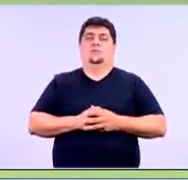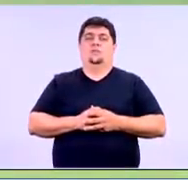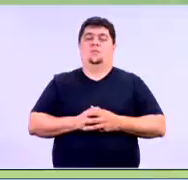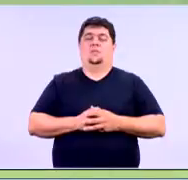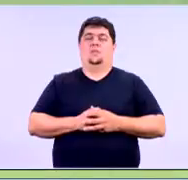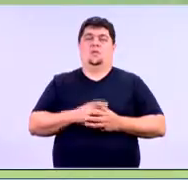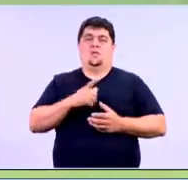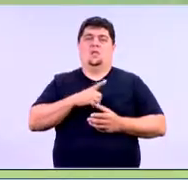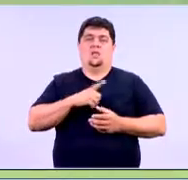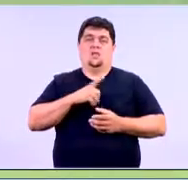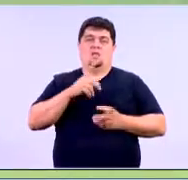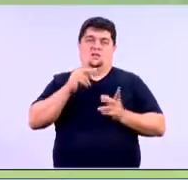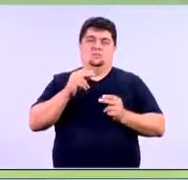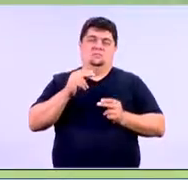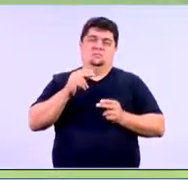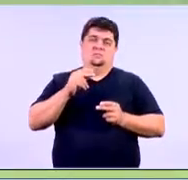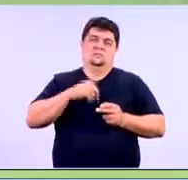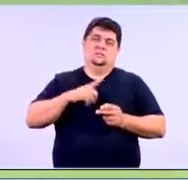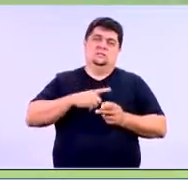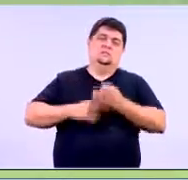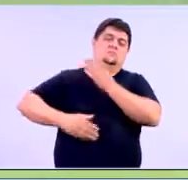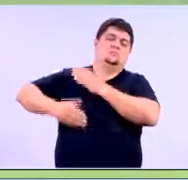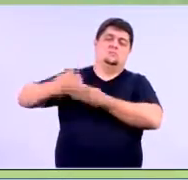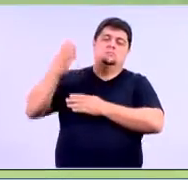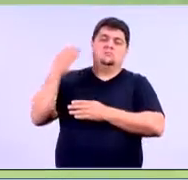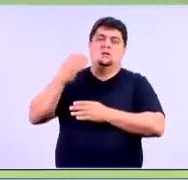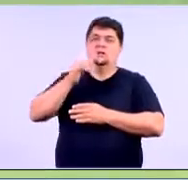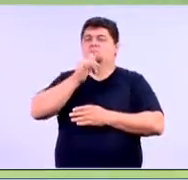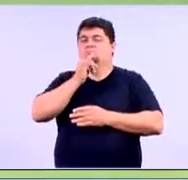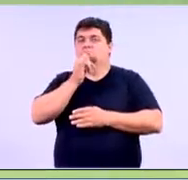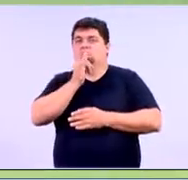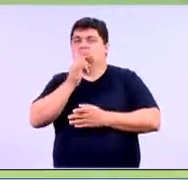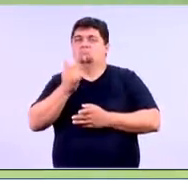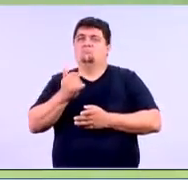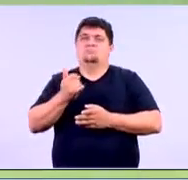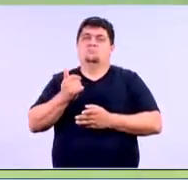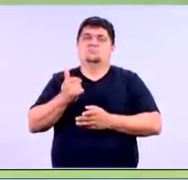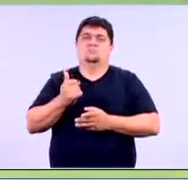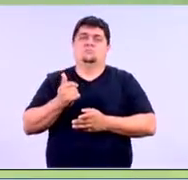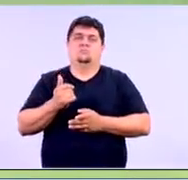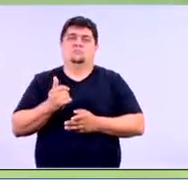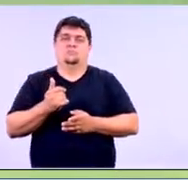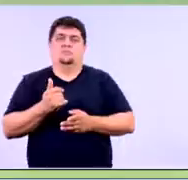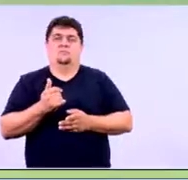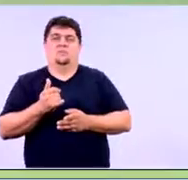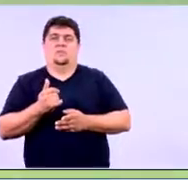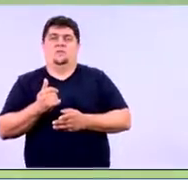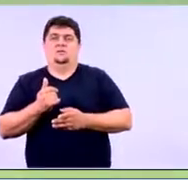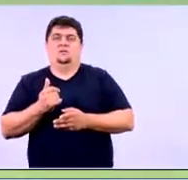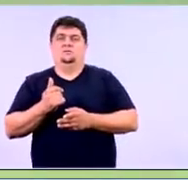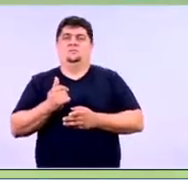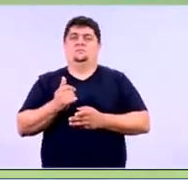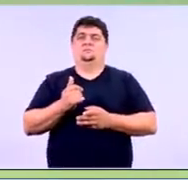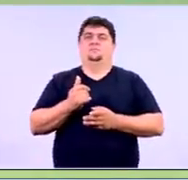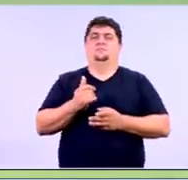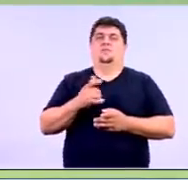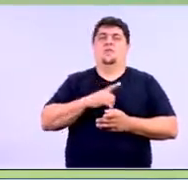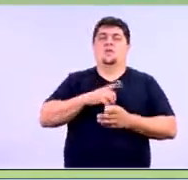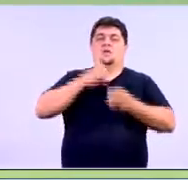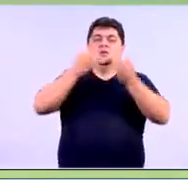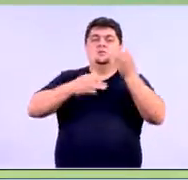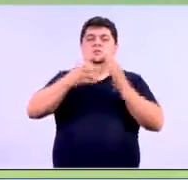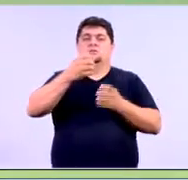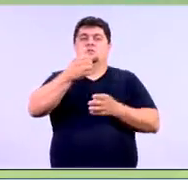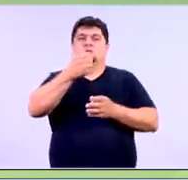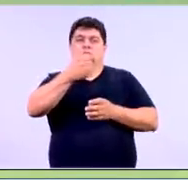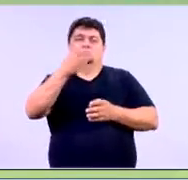da irretroatividade, ele vem ser benigna, ou seja, benéfica, como eu já havia dito, no artigo 106 do Código Tributário também